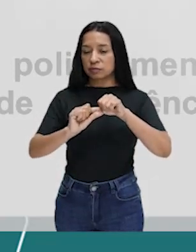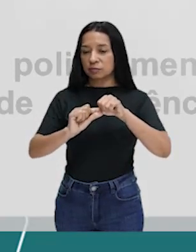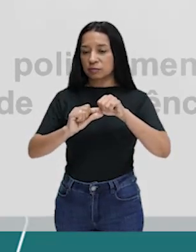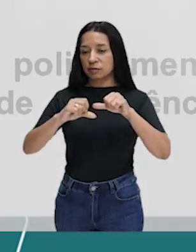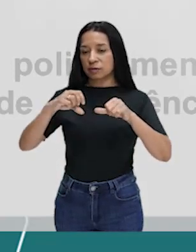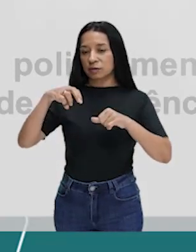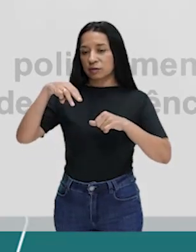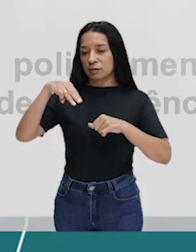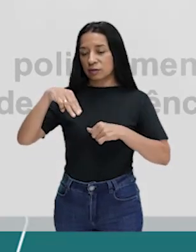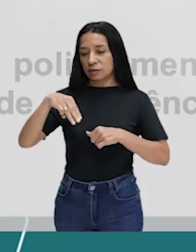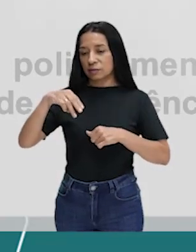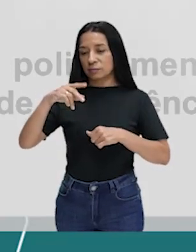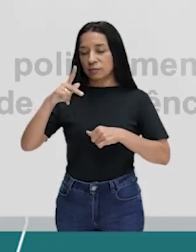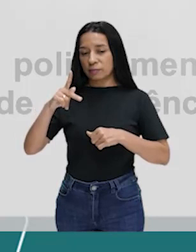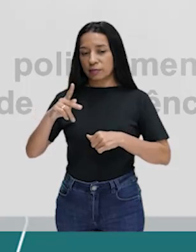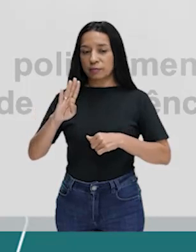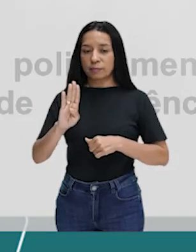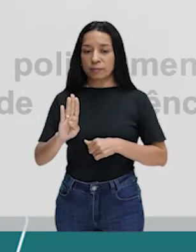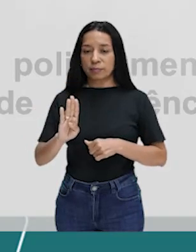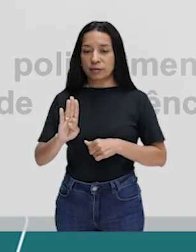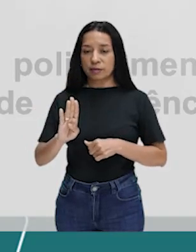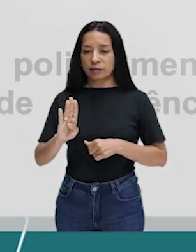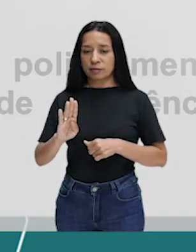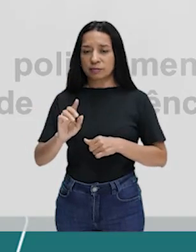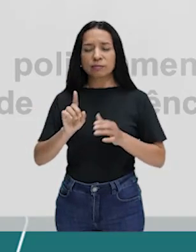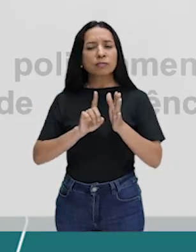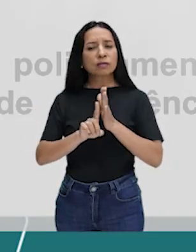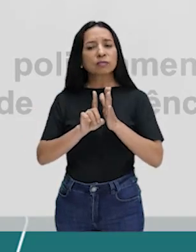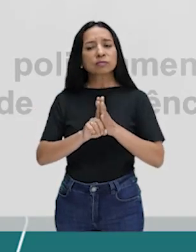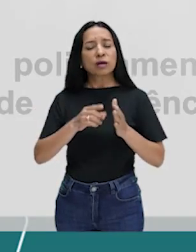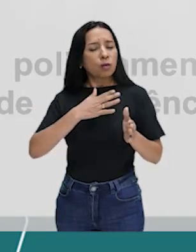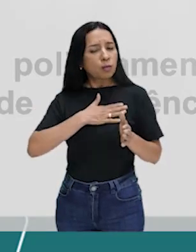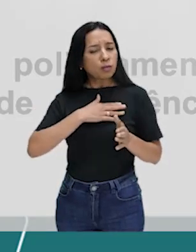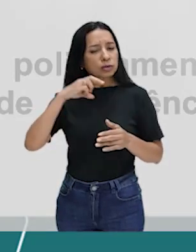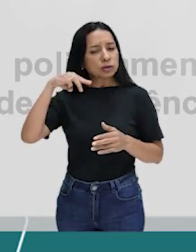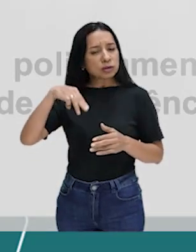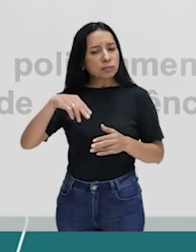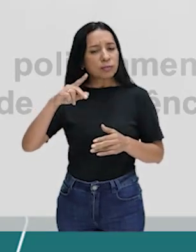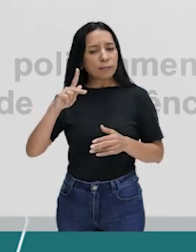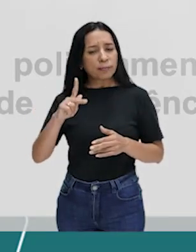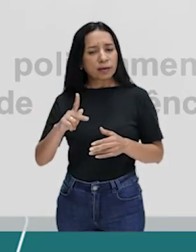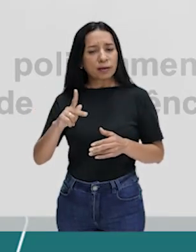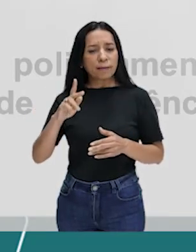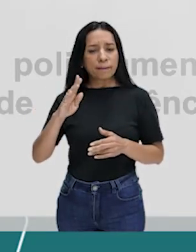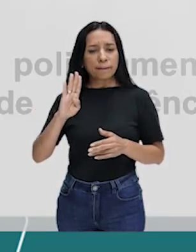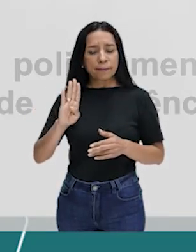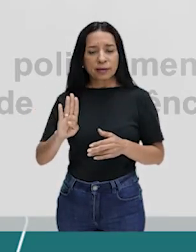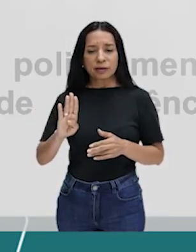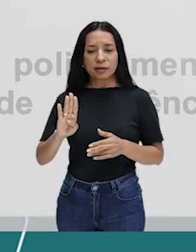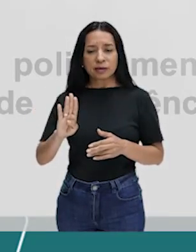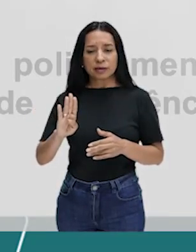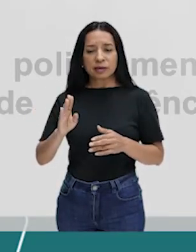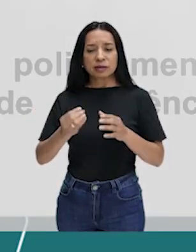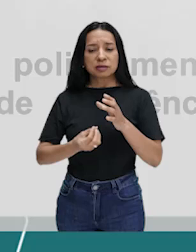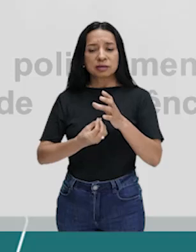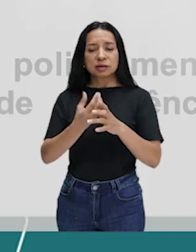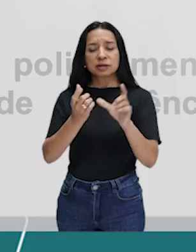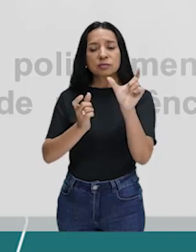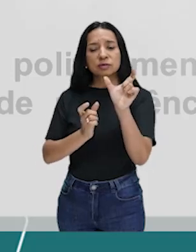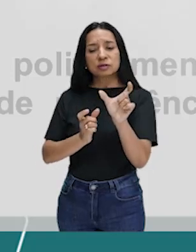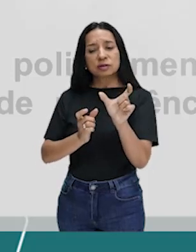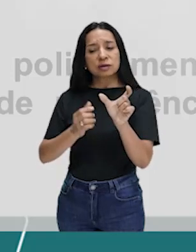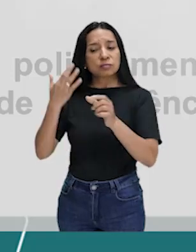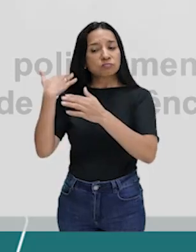a música popular brasileira, a MPB. Você gosta de MPB? Música popular brasileira. Ela nasceu, esse termo, né,